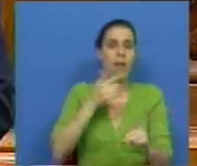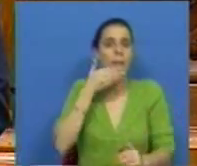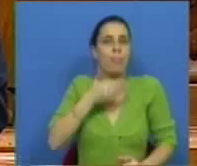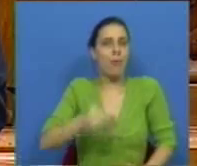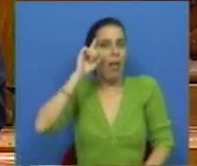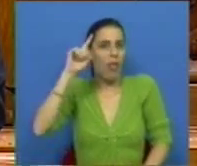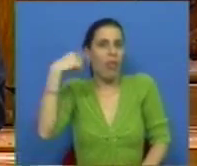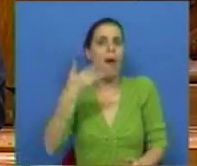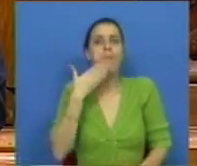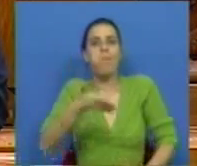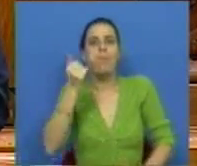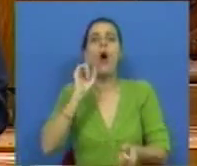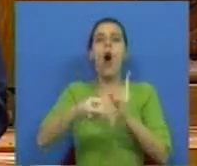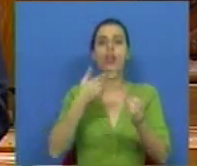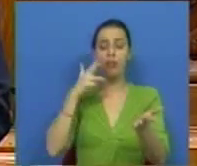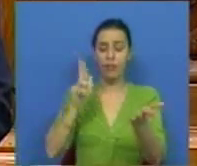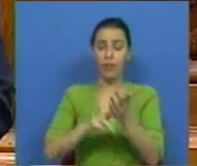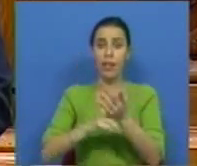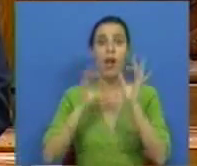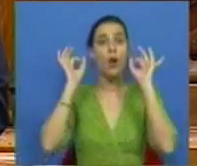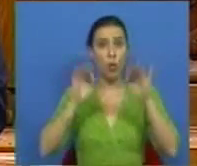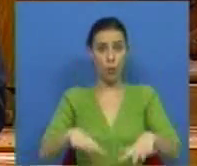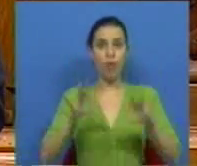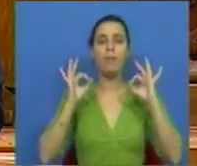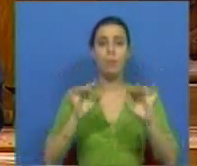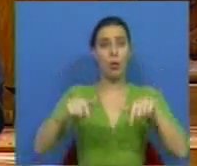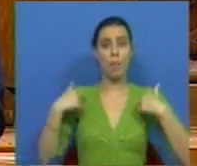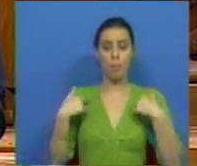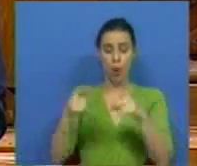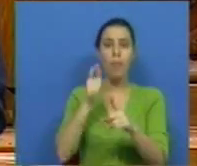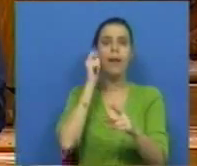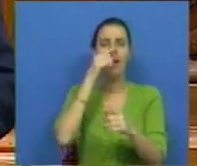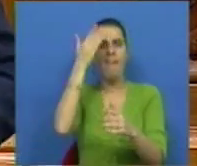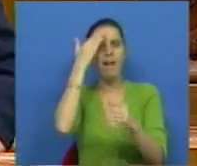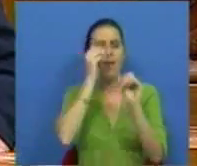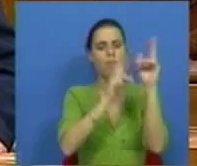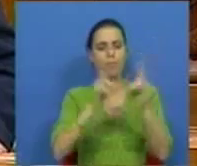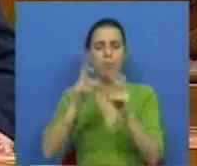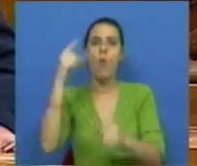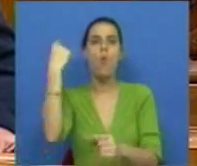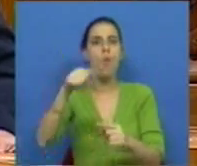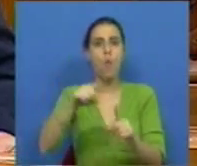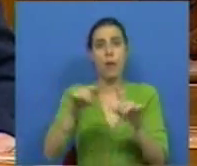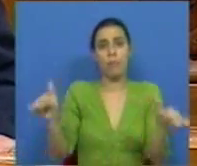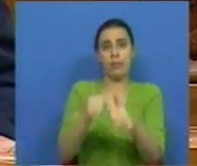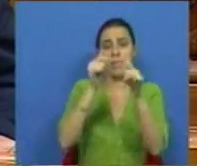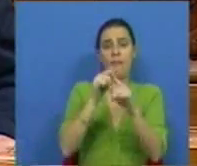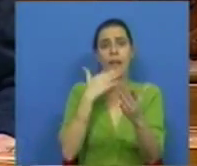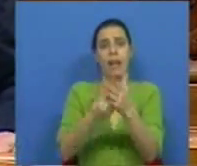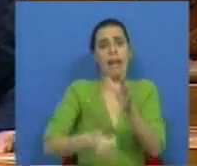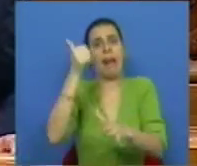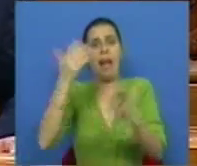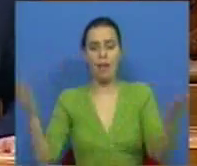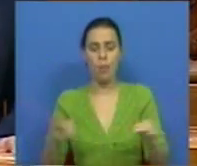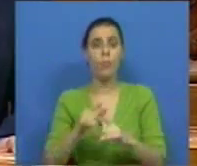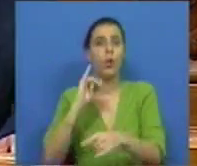mestria para ocultar a verdade, porque no fim são realmente eles, os especuladores, os únicos que se salvam e que ganham.